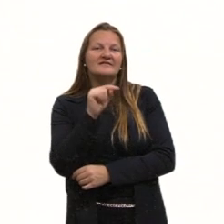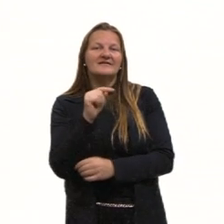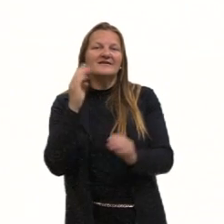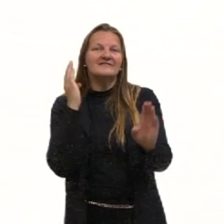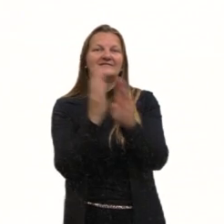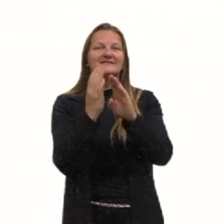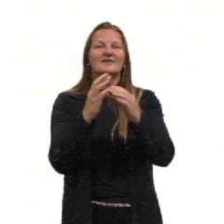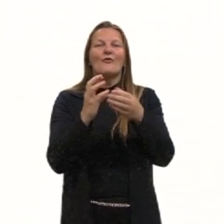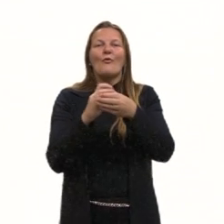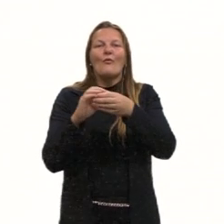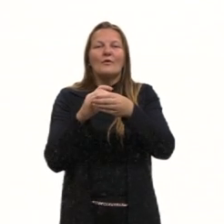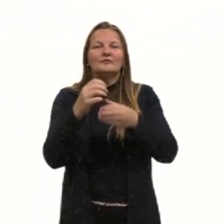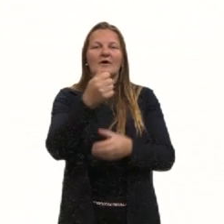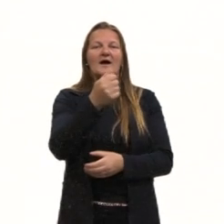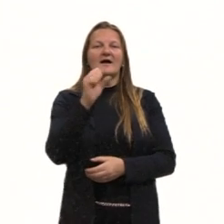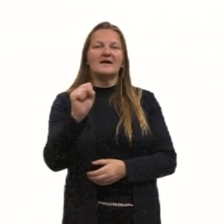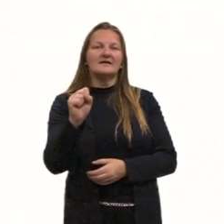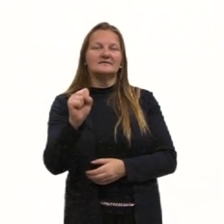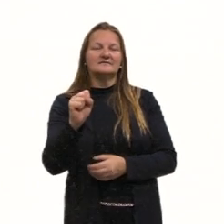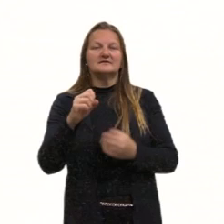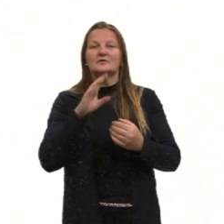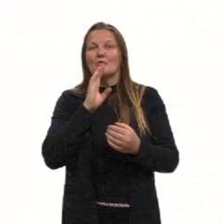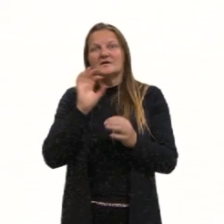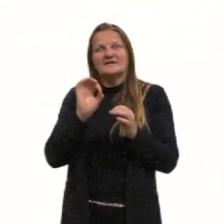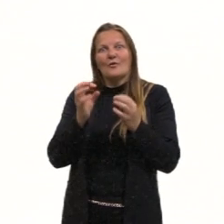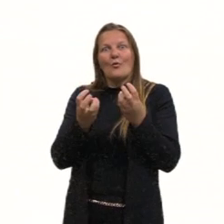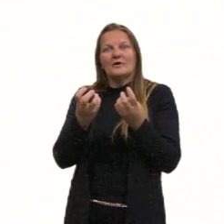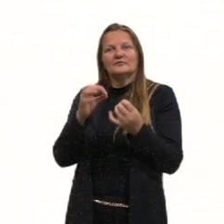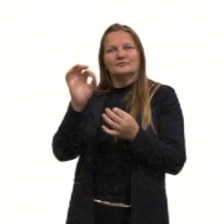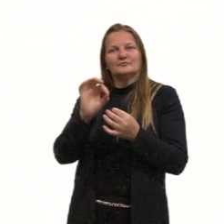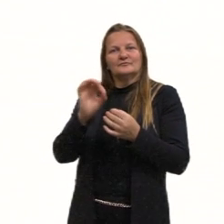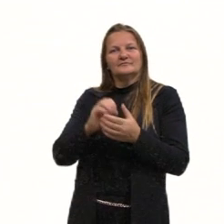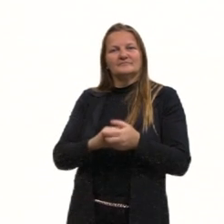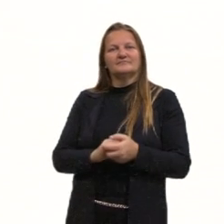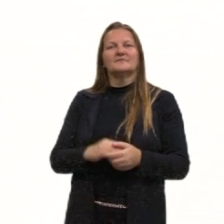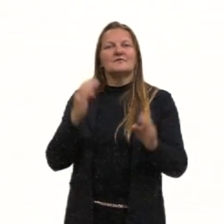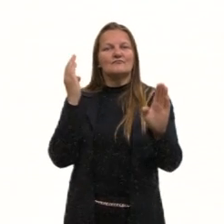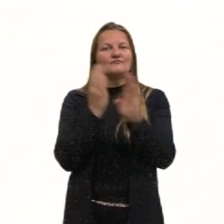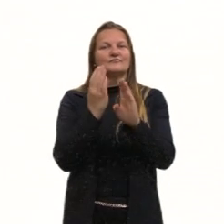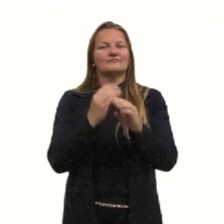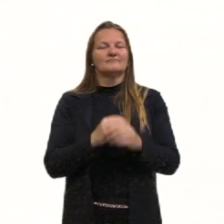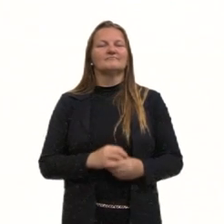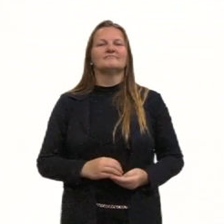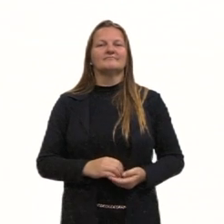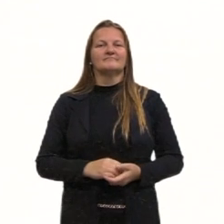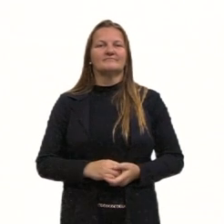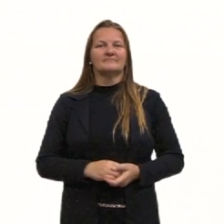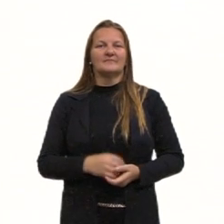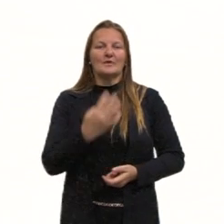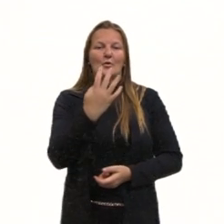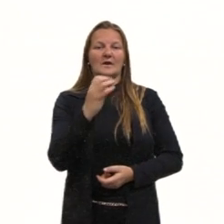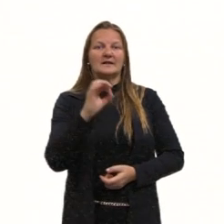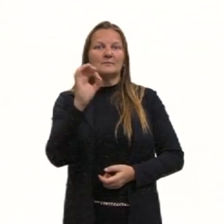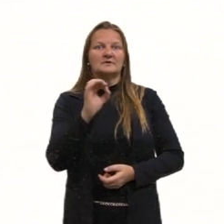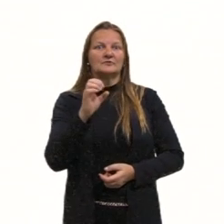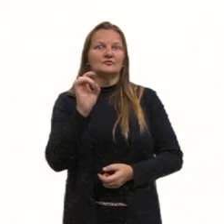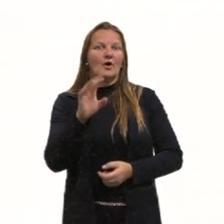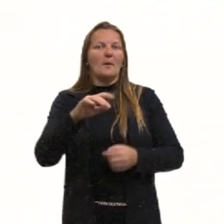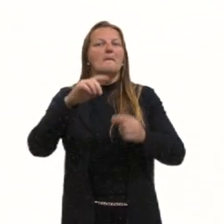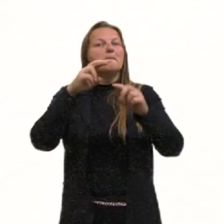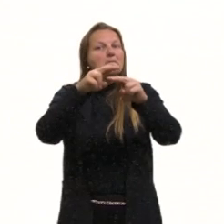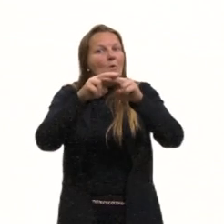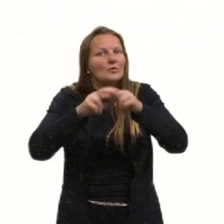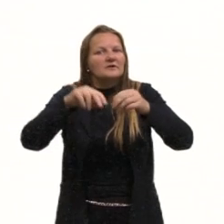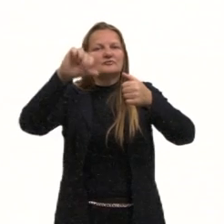a concentração do ácido desconhecida neste caso que foi Foi verificado que tinha apenas 40% do que